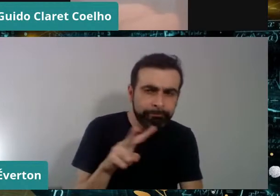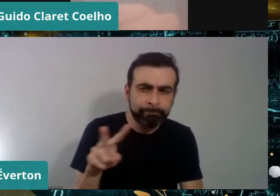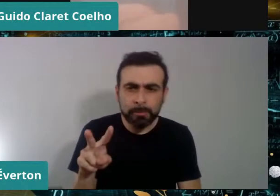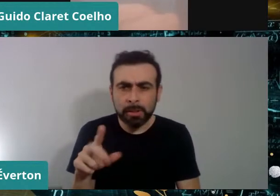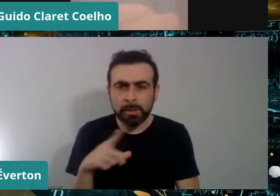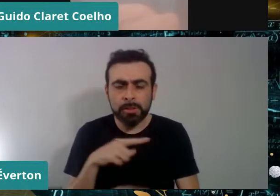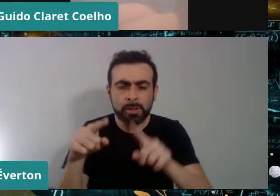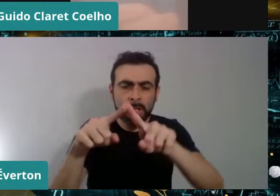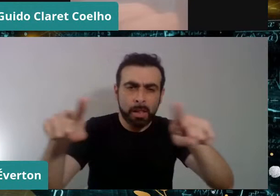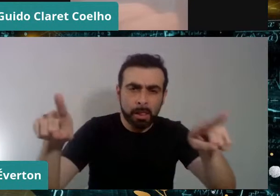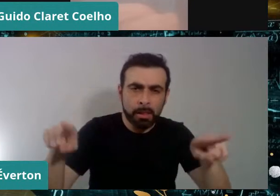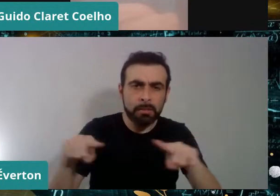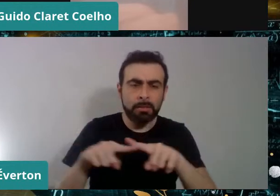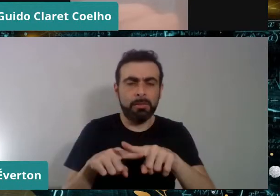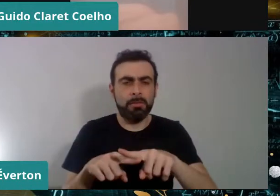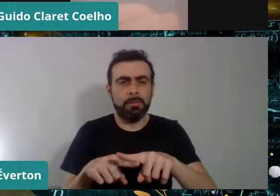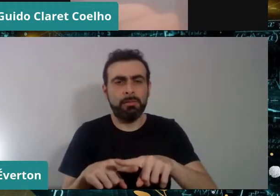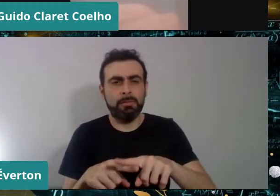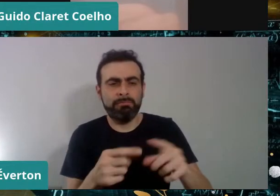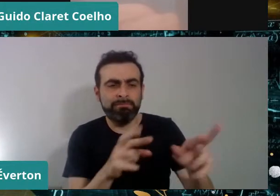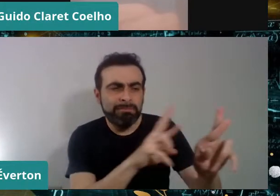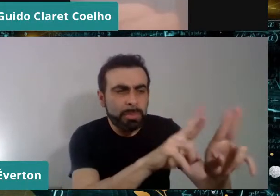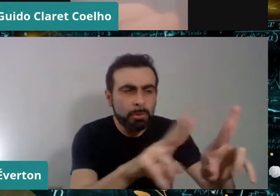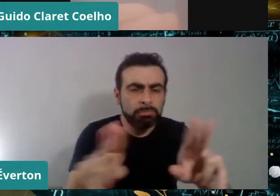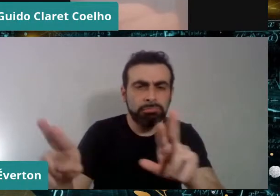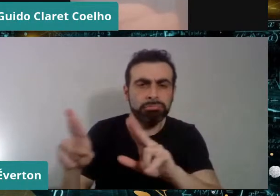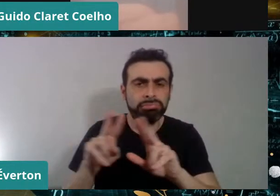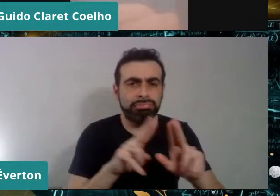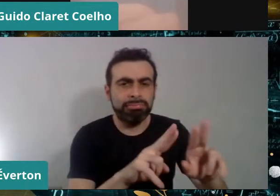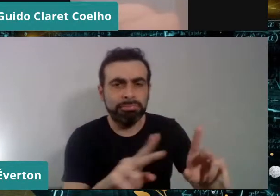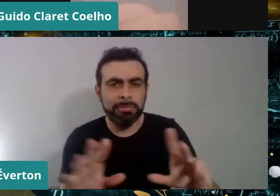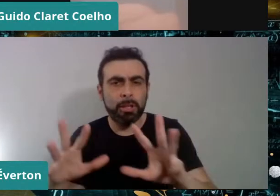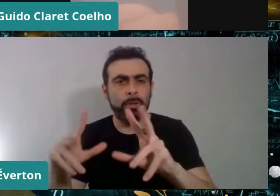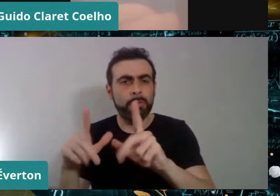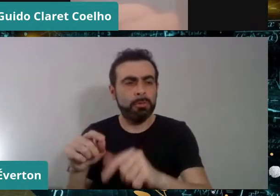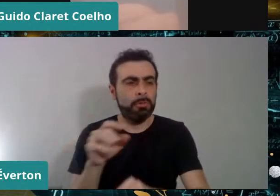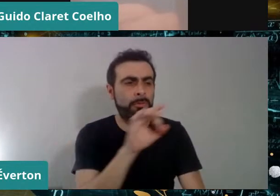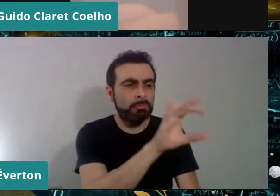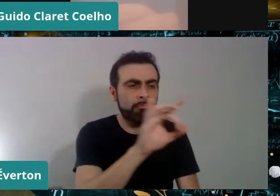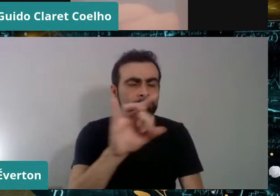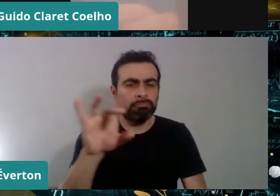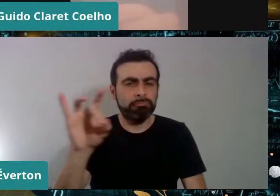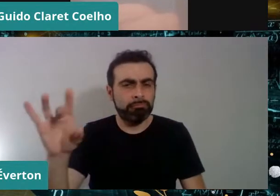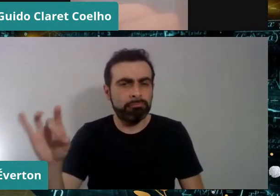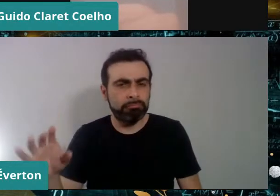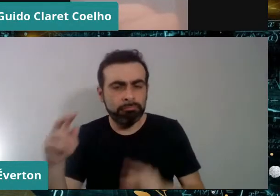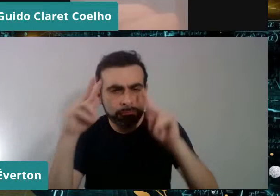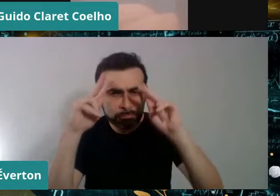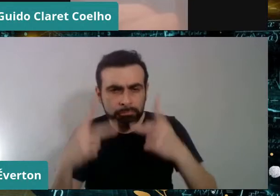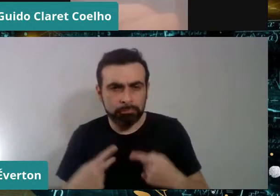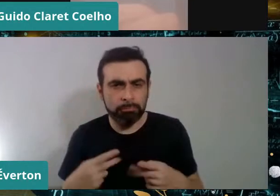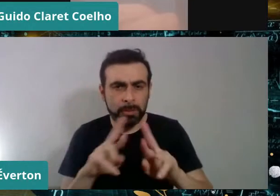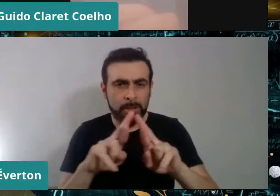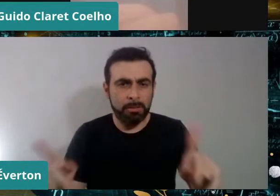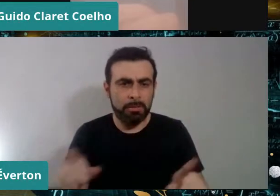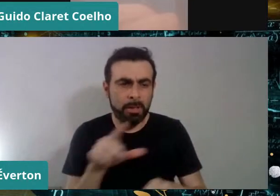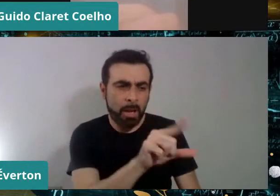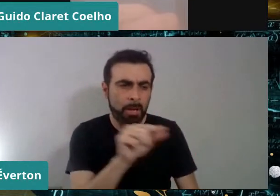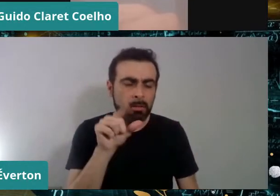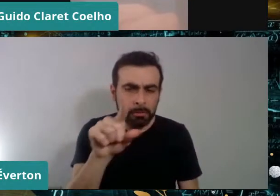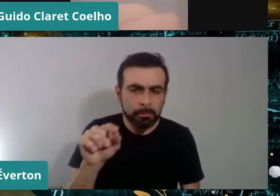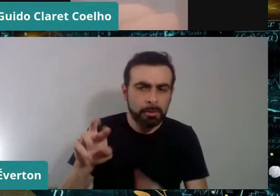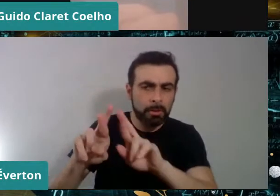era heterogênea, né? Levando em consideração o propósito de cada aluno, né? E então dava-se uma